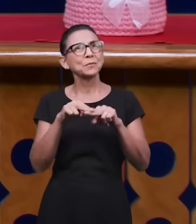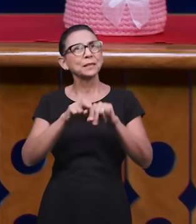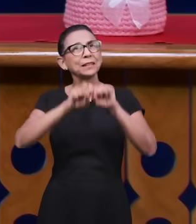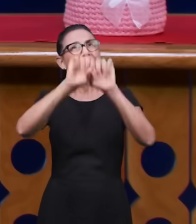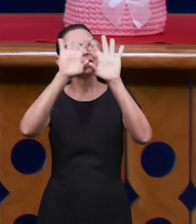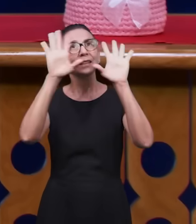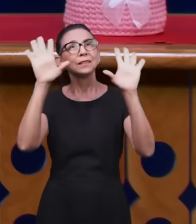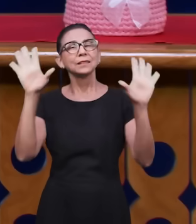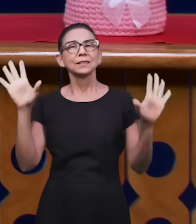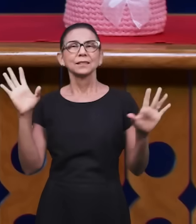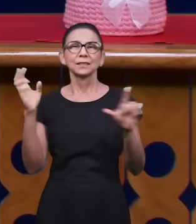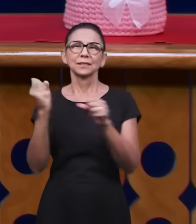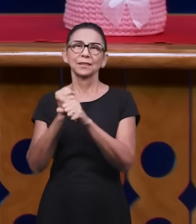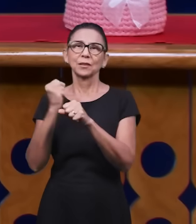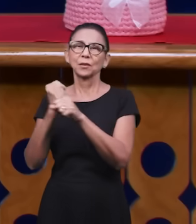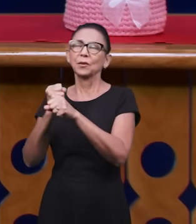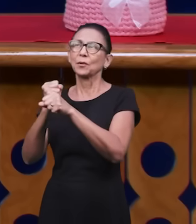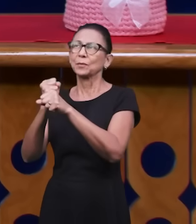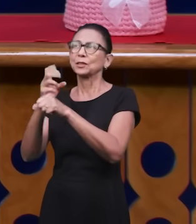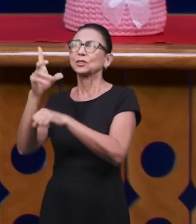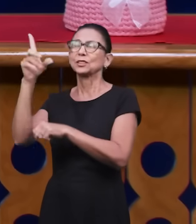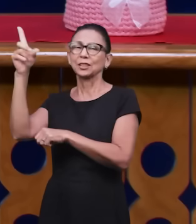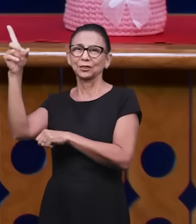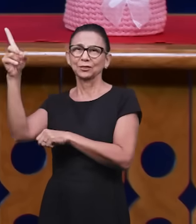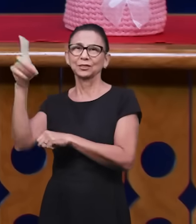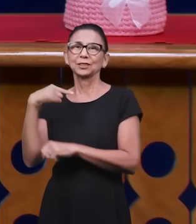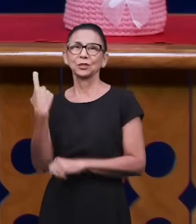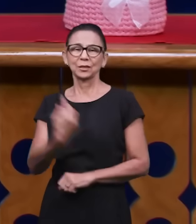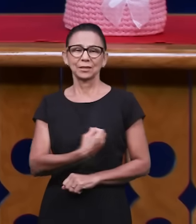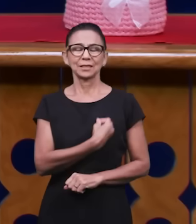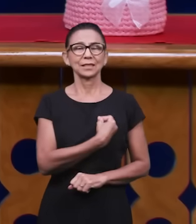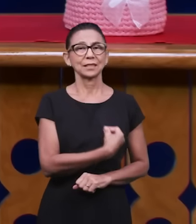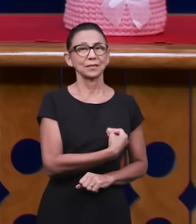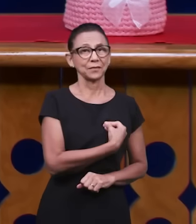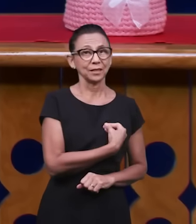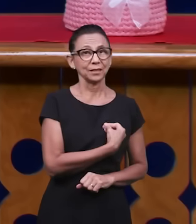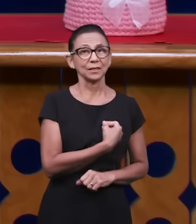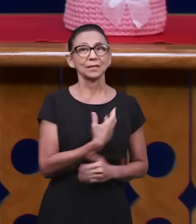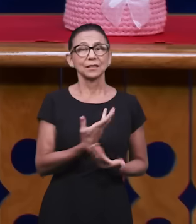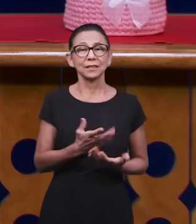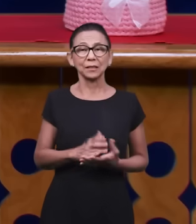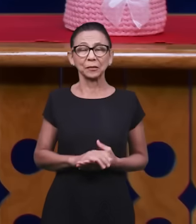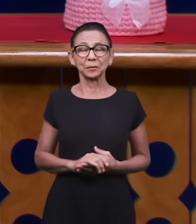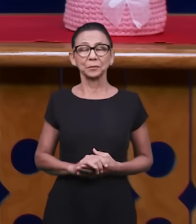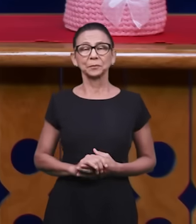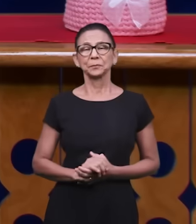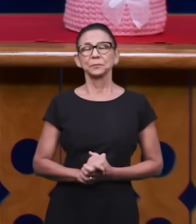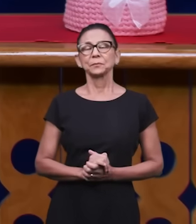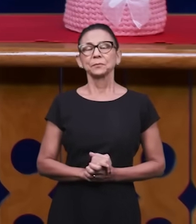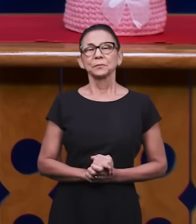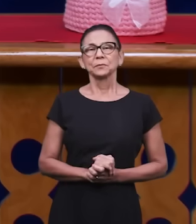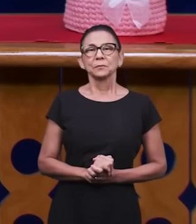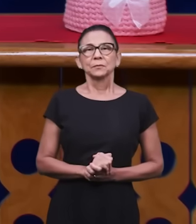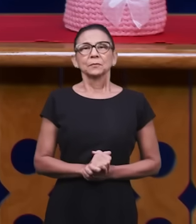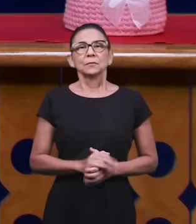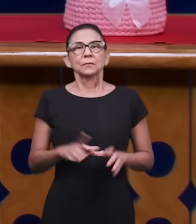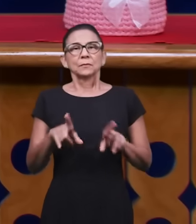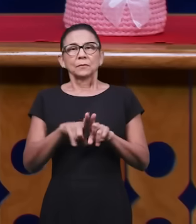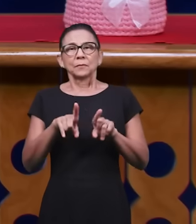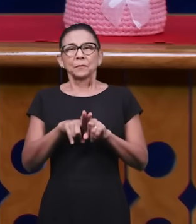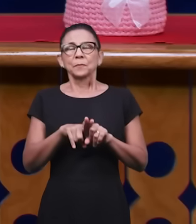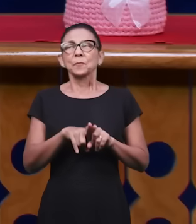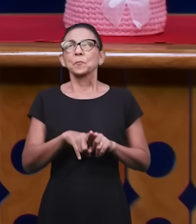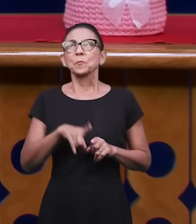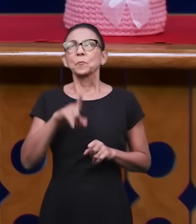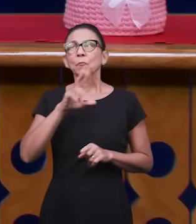né? Mas ele diz assim, e vos nomeei. Isso quer dizer que Ele nomeou a você, a mim